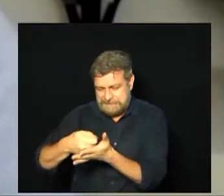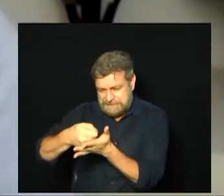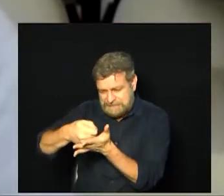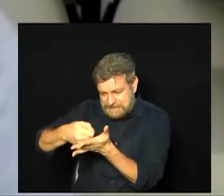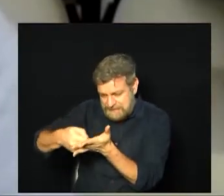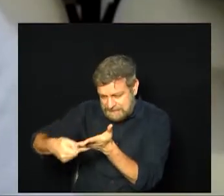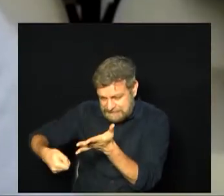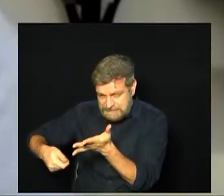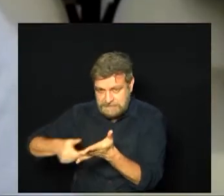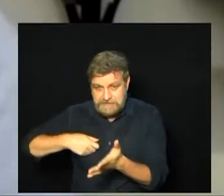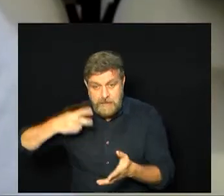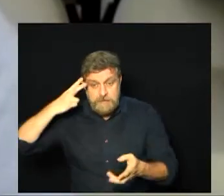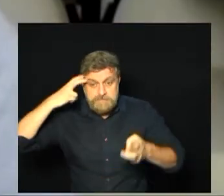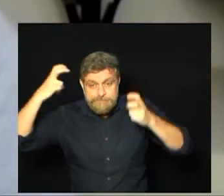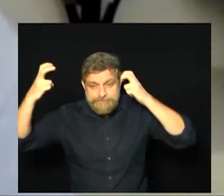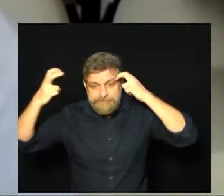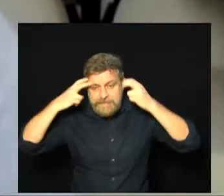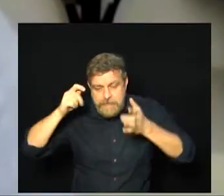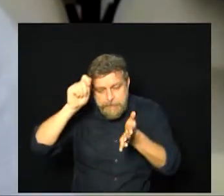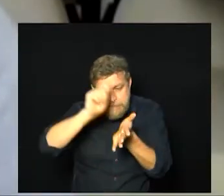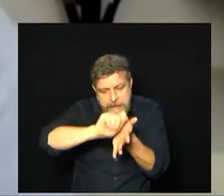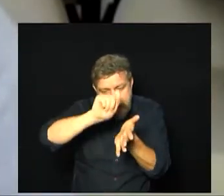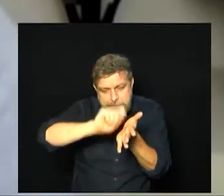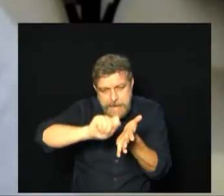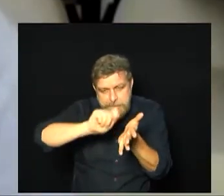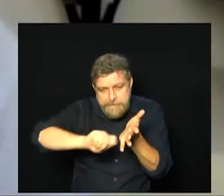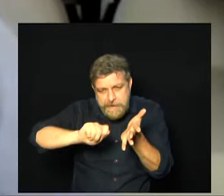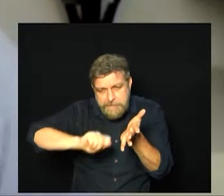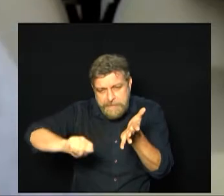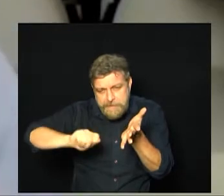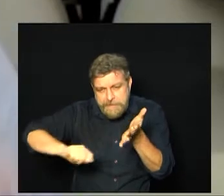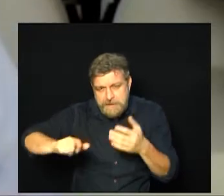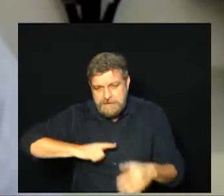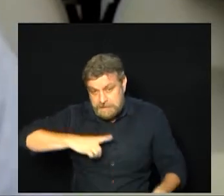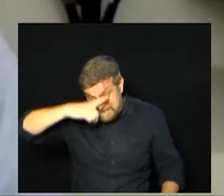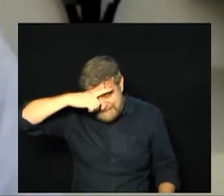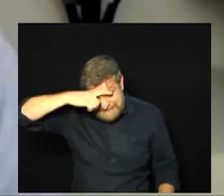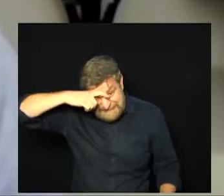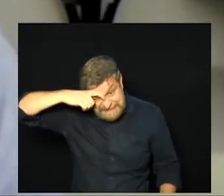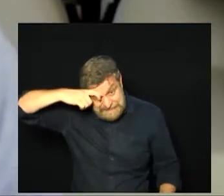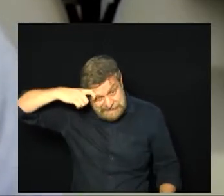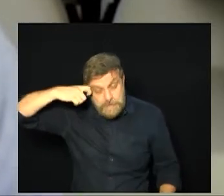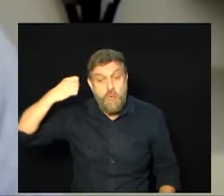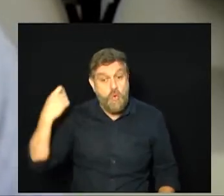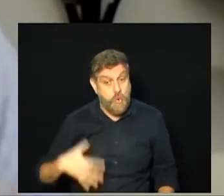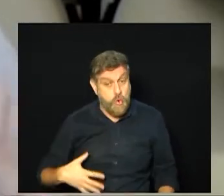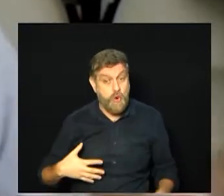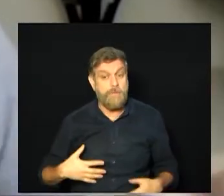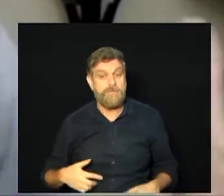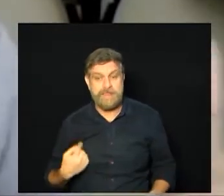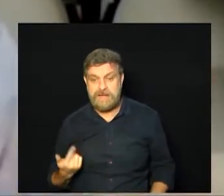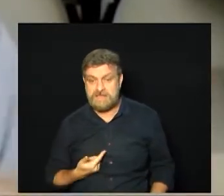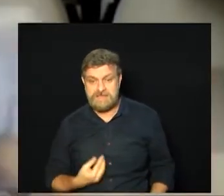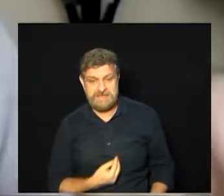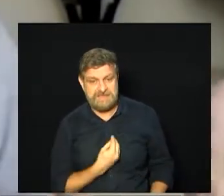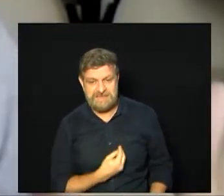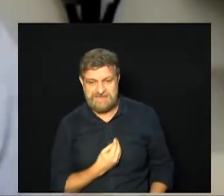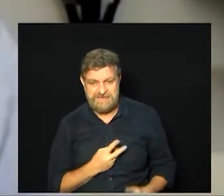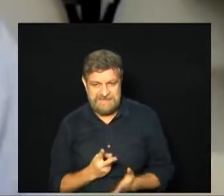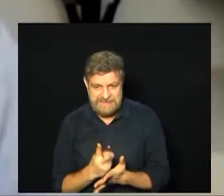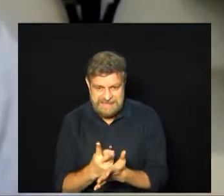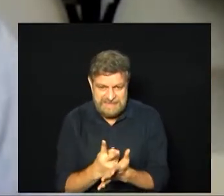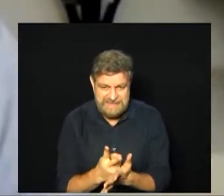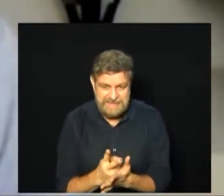todo processo criativo demanda muito suor. A gente não vive o tempo... Na verdade, é